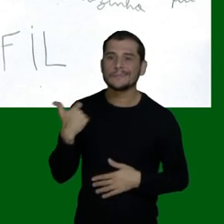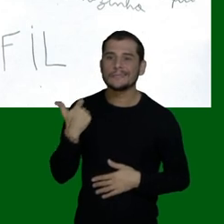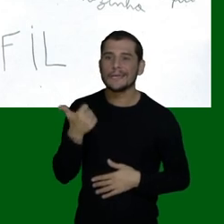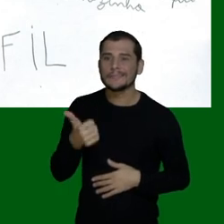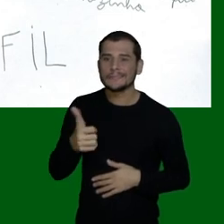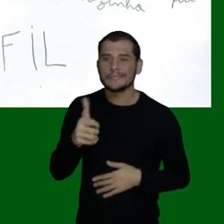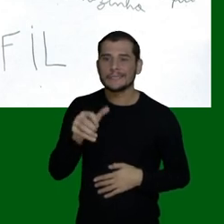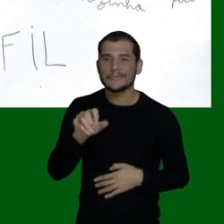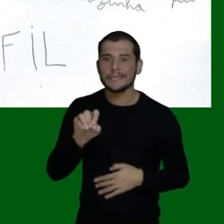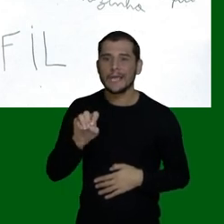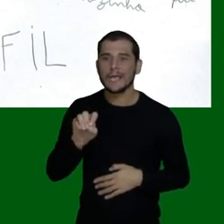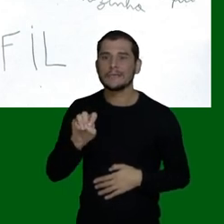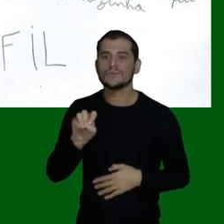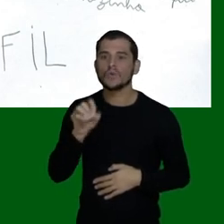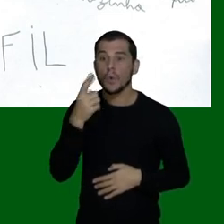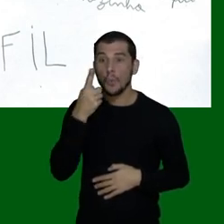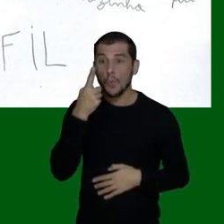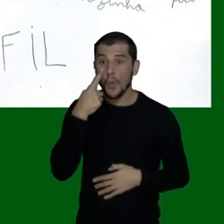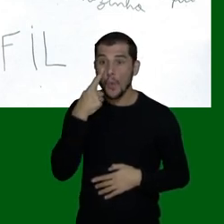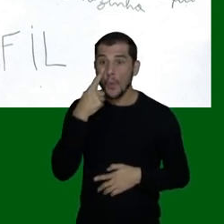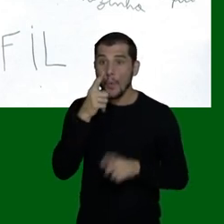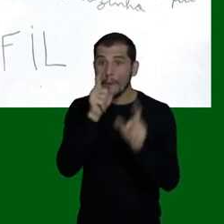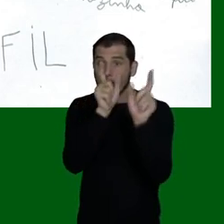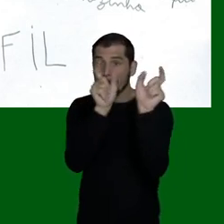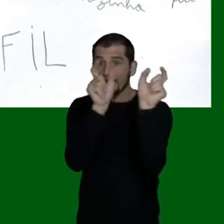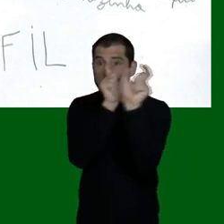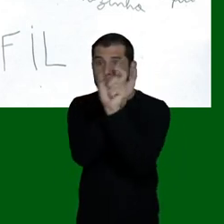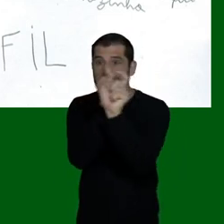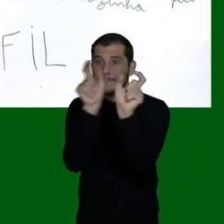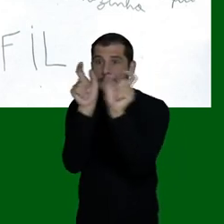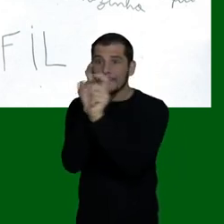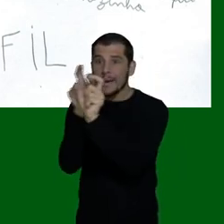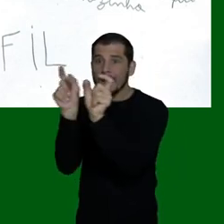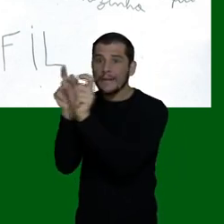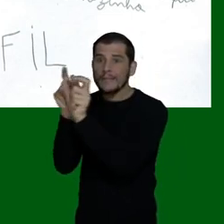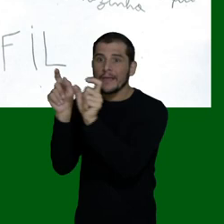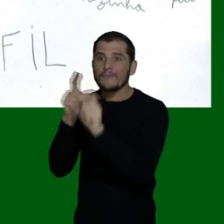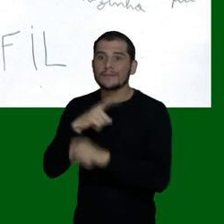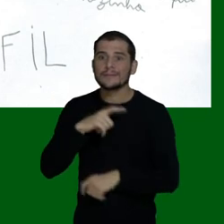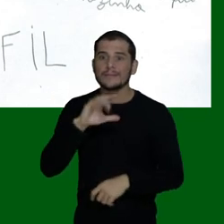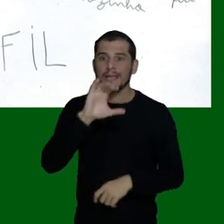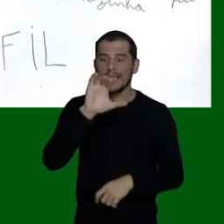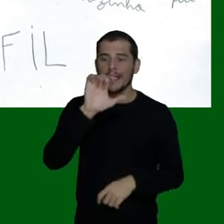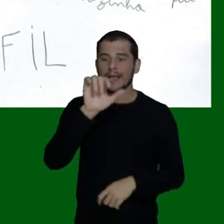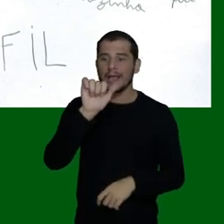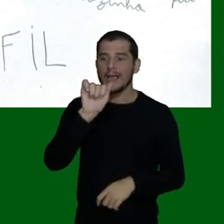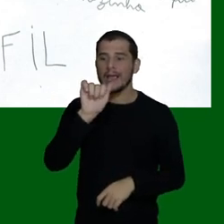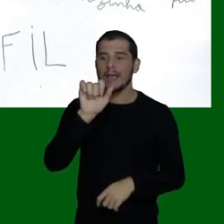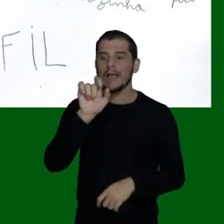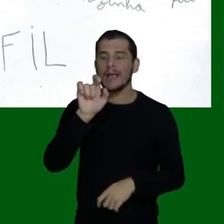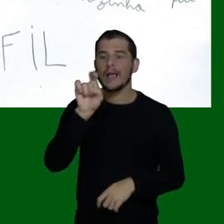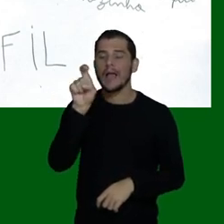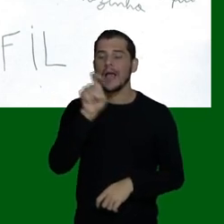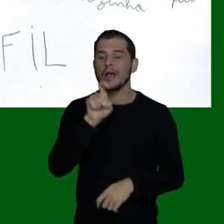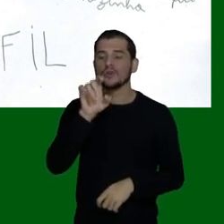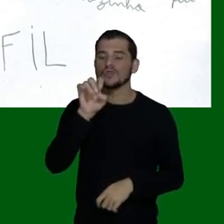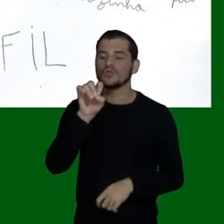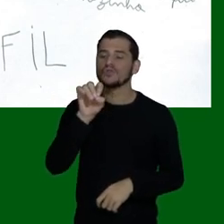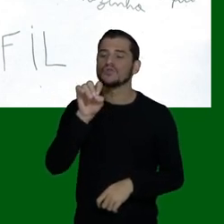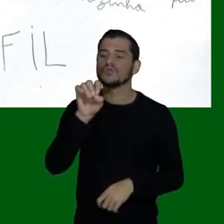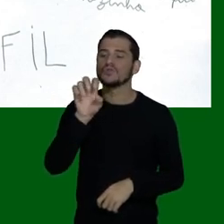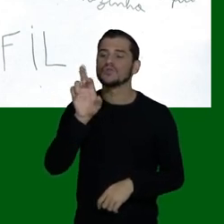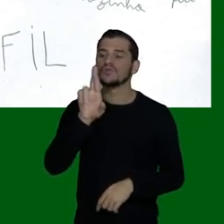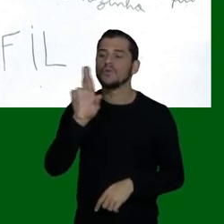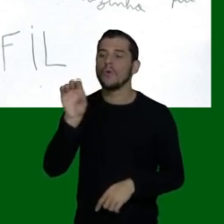uma coisa também assim que a gente encontra muito cachorro com x cachorro com ch a inconstância nessas